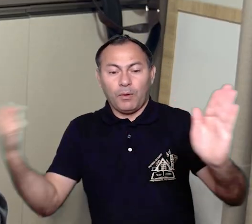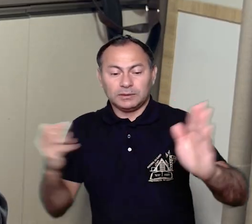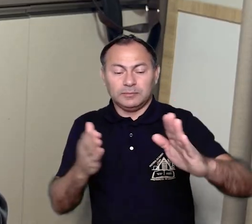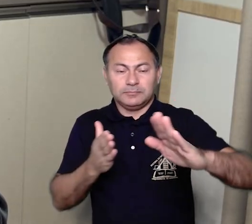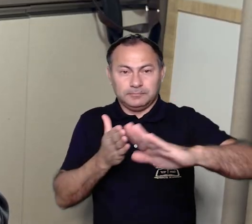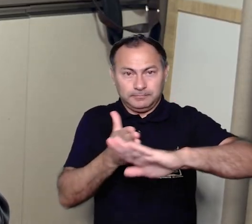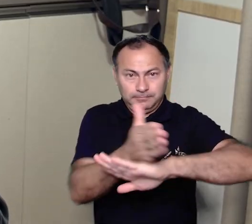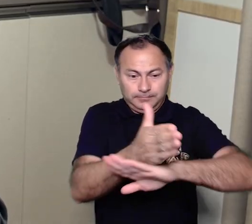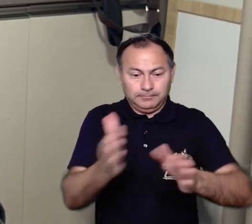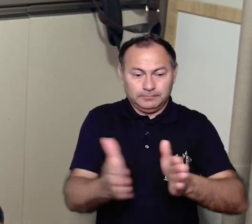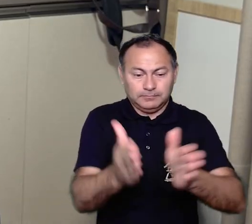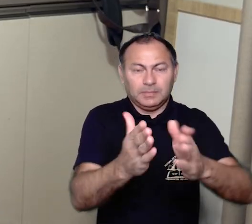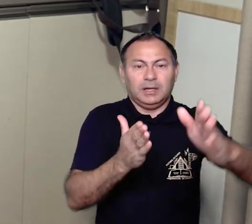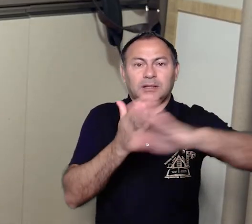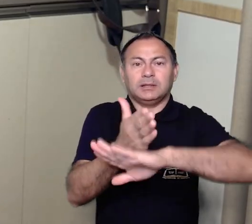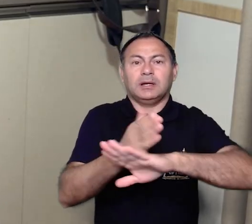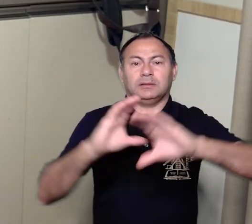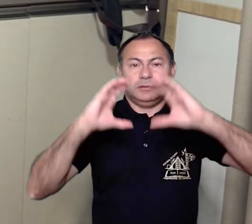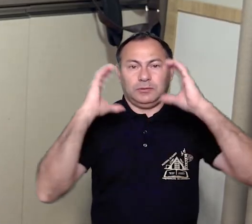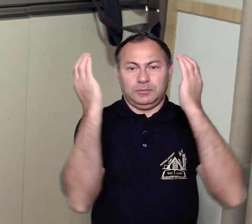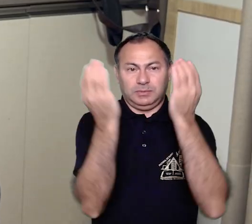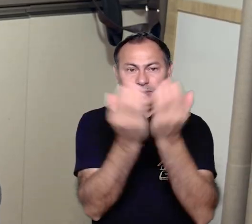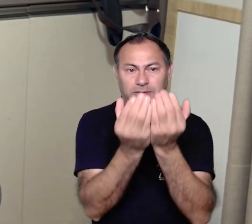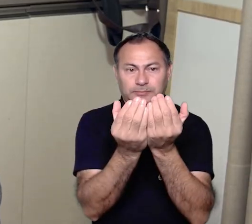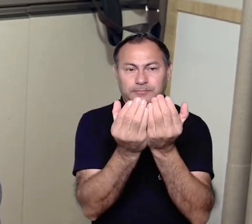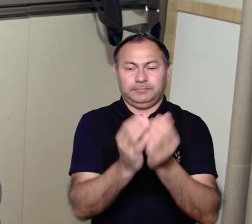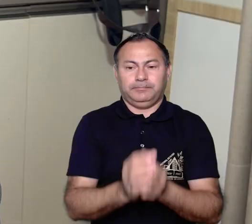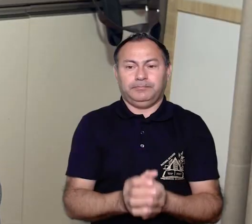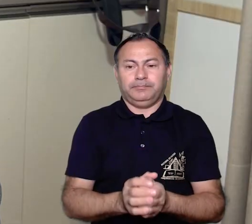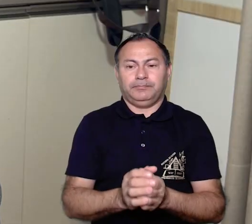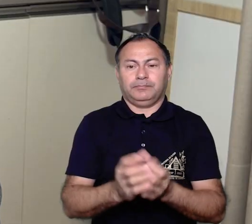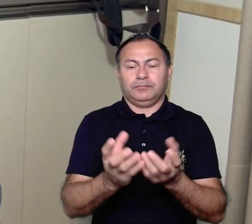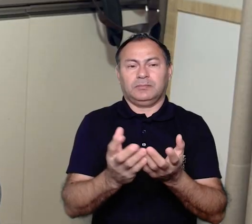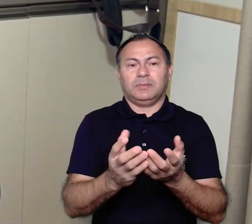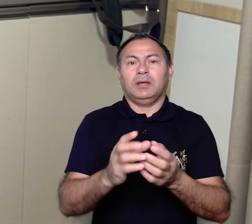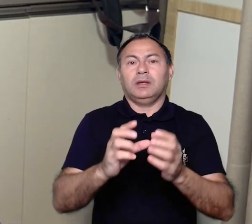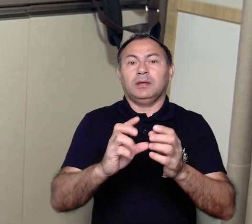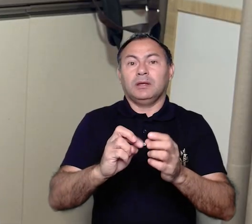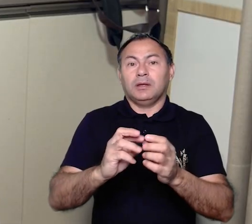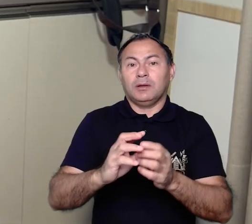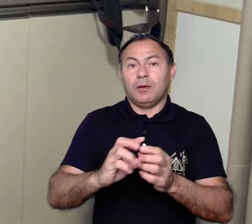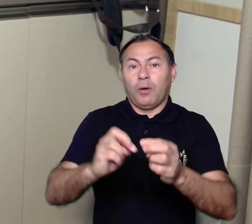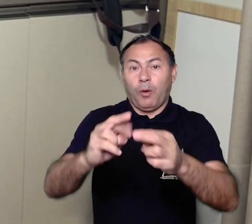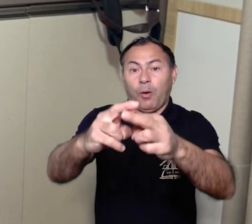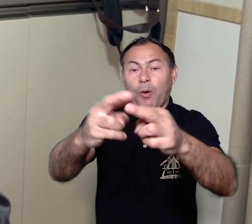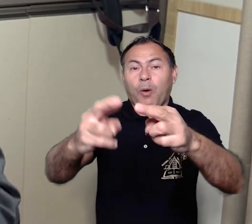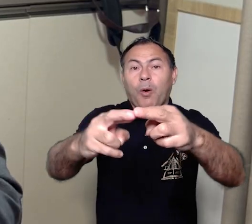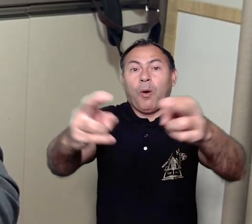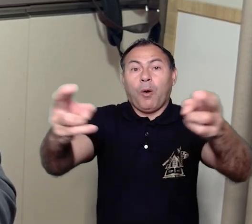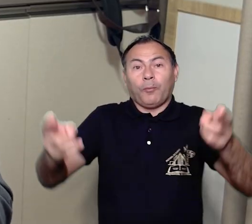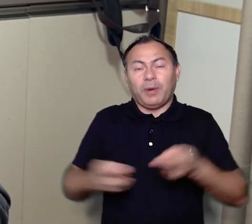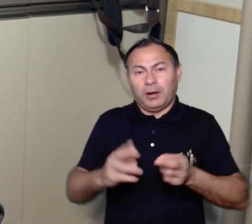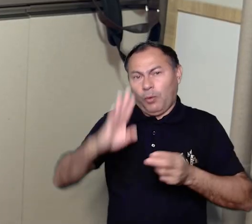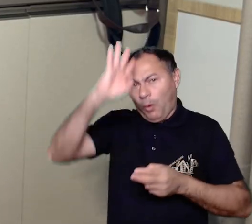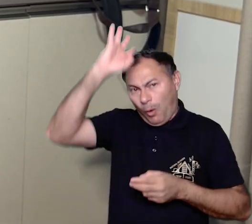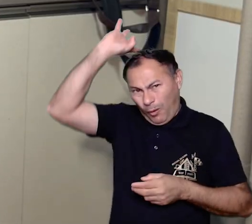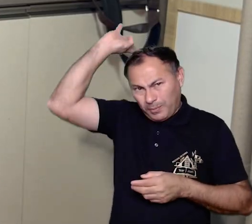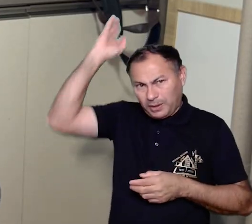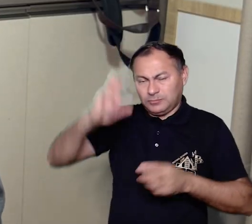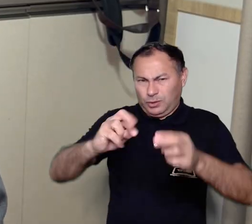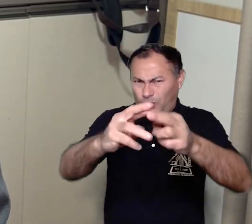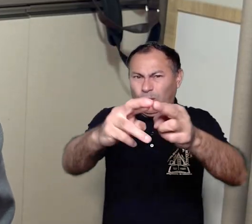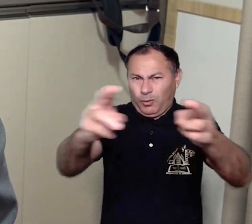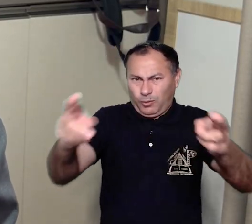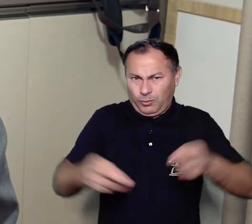é uma passagem para entrar numa comunidade. Em Roma, essa experiência adquire um